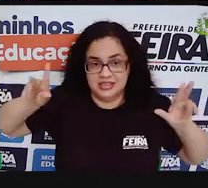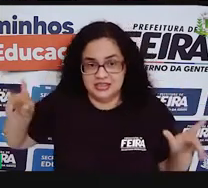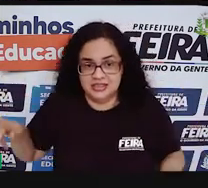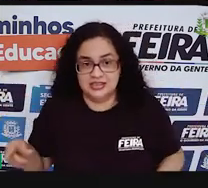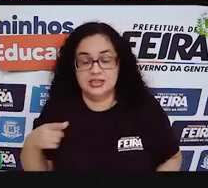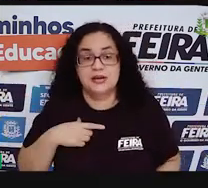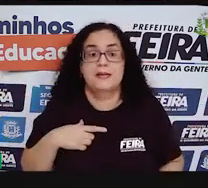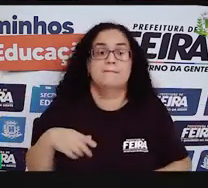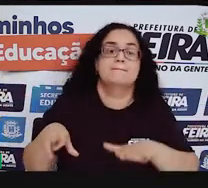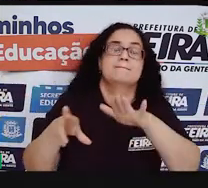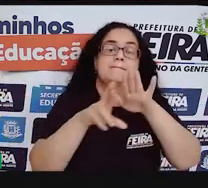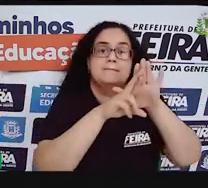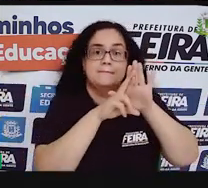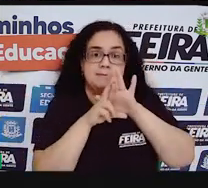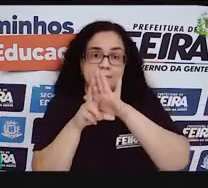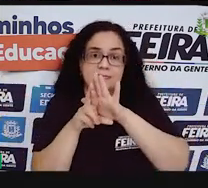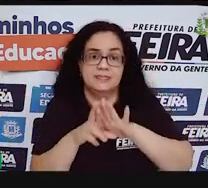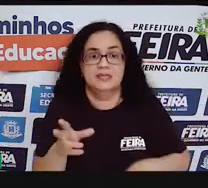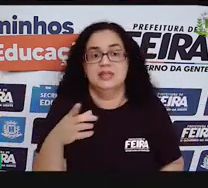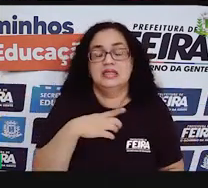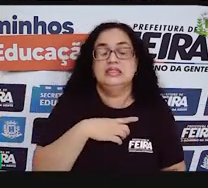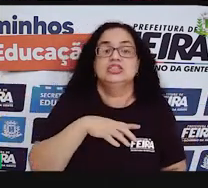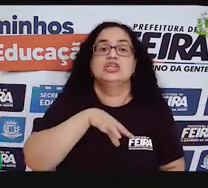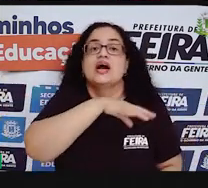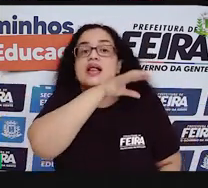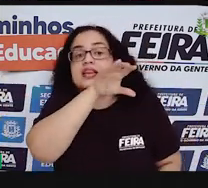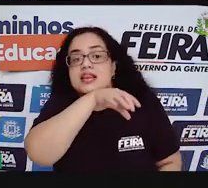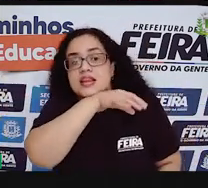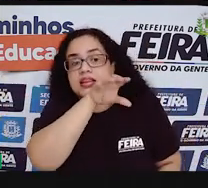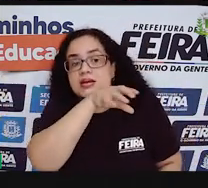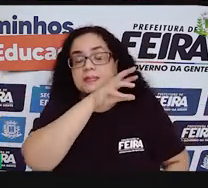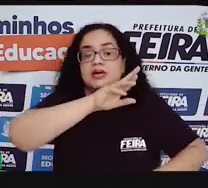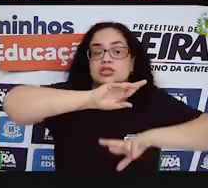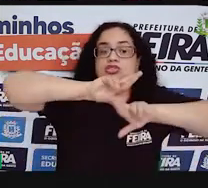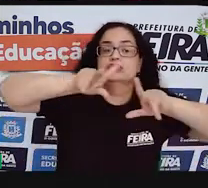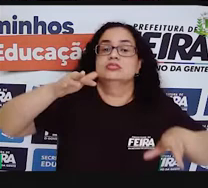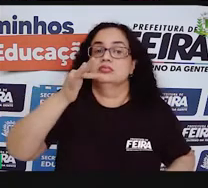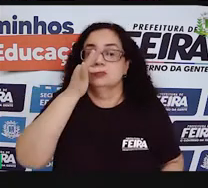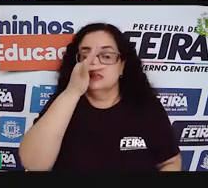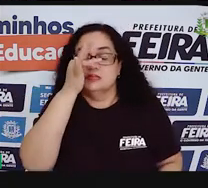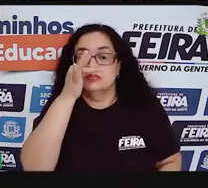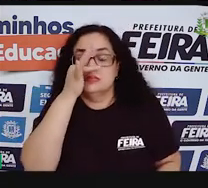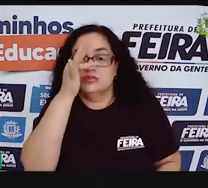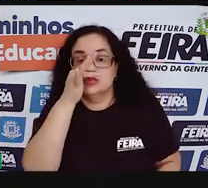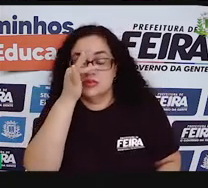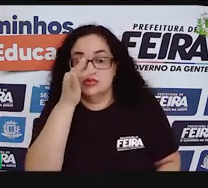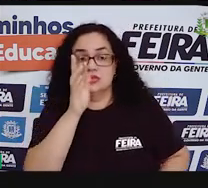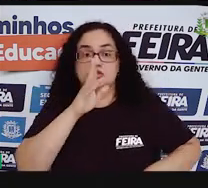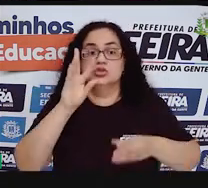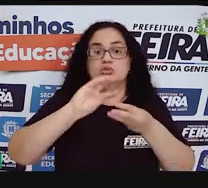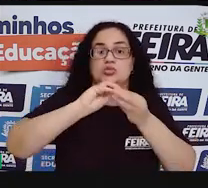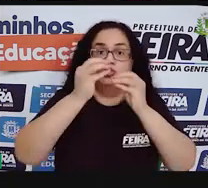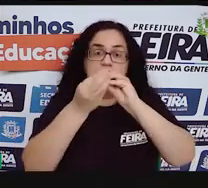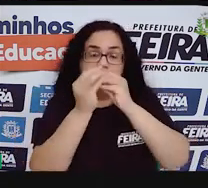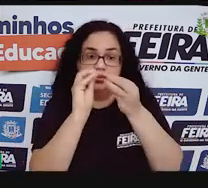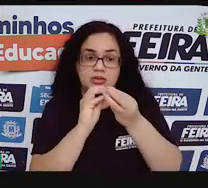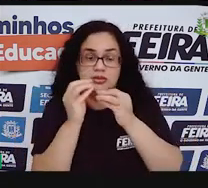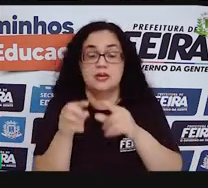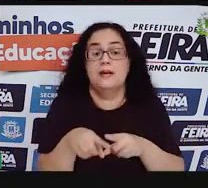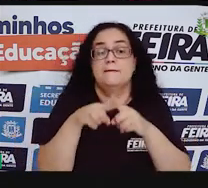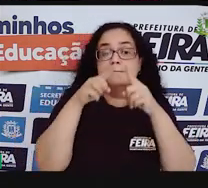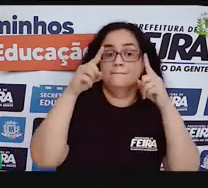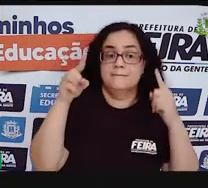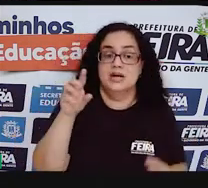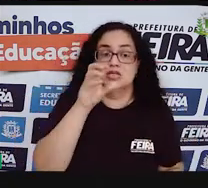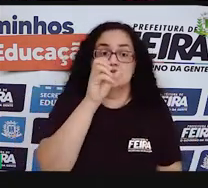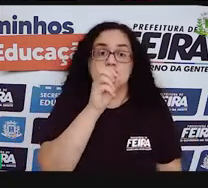várias representações de animais, de flores, feitas aí através do origami. Mas para um